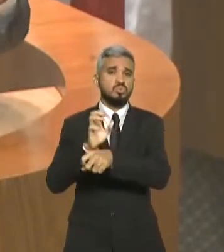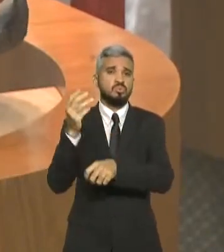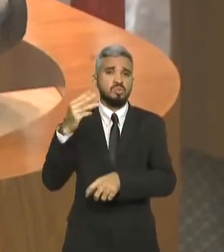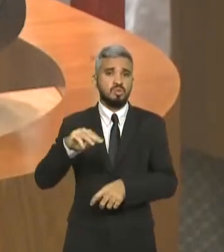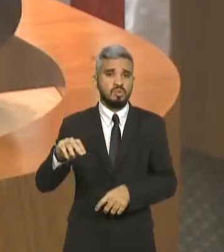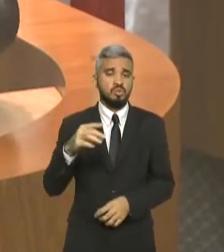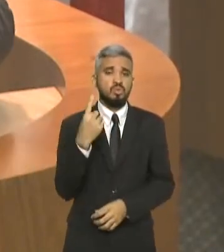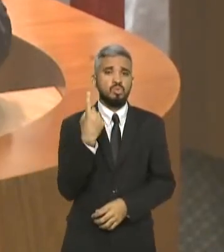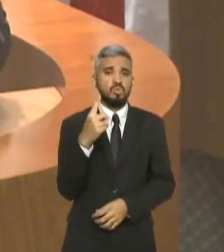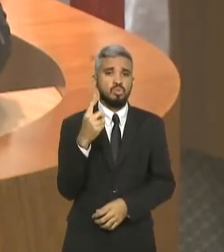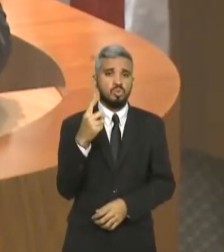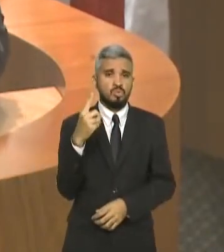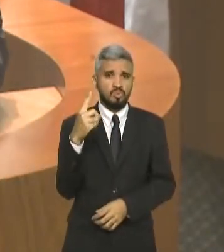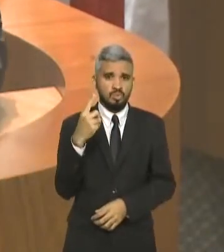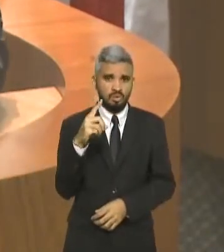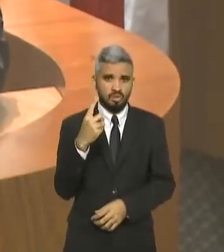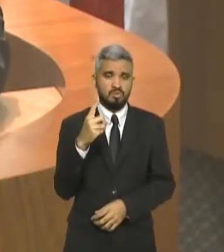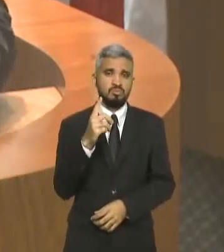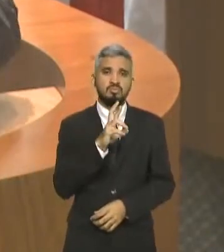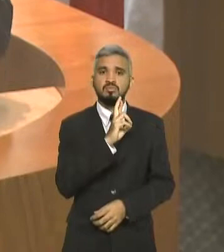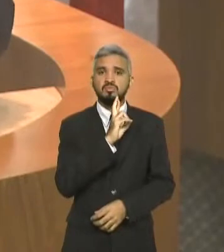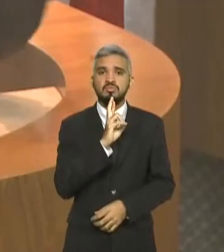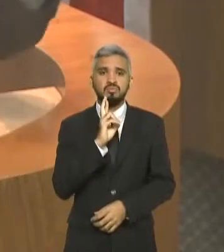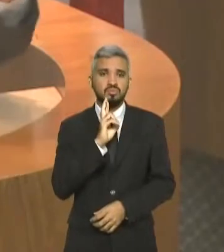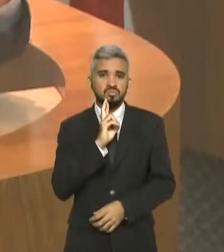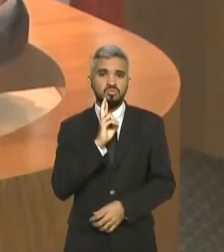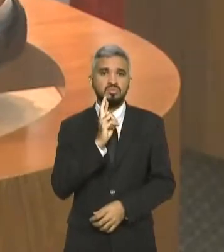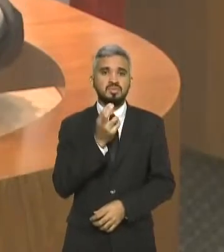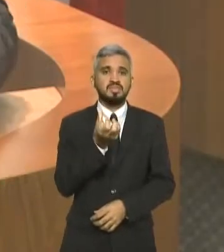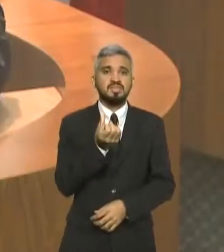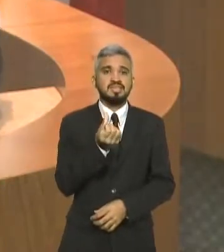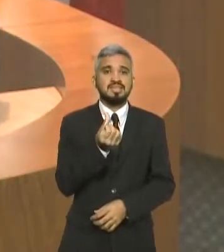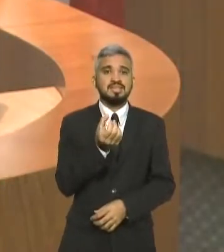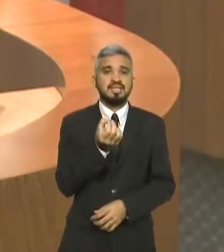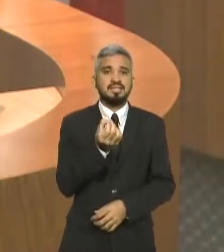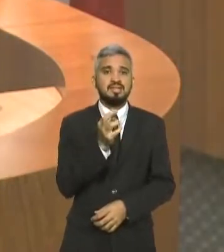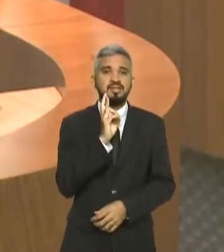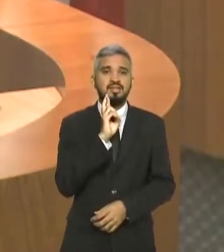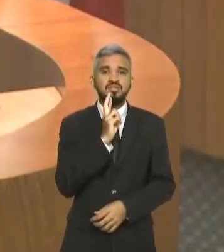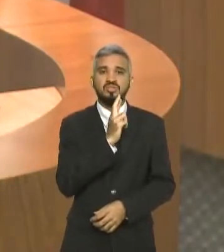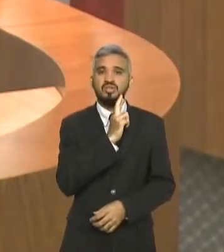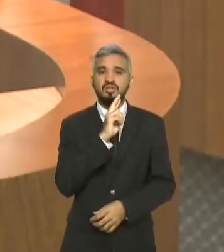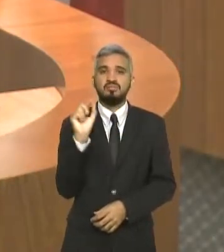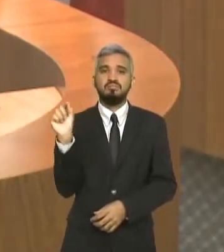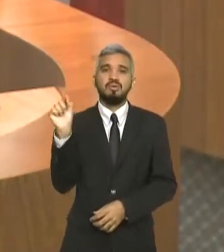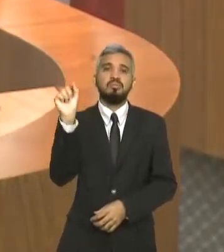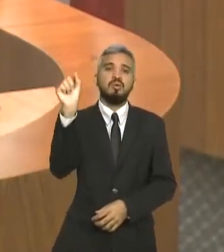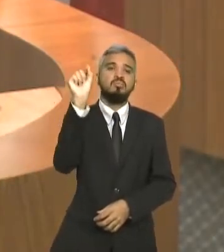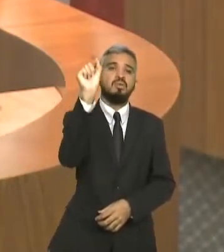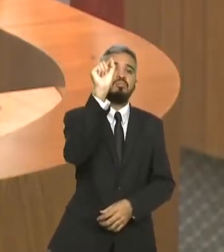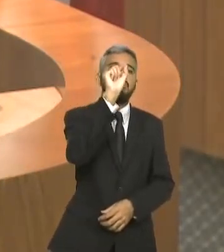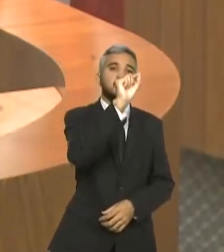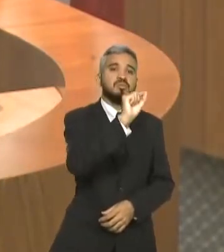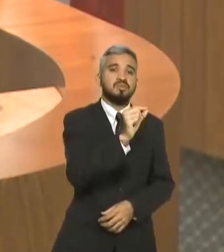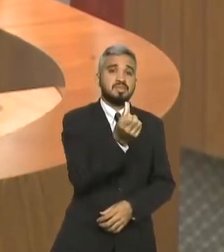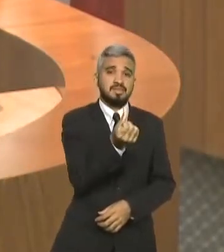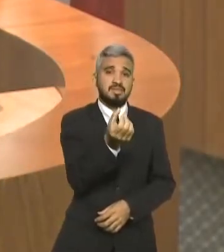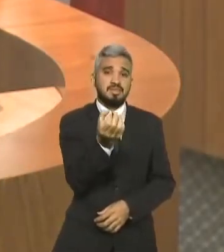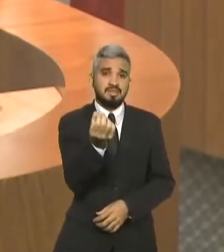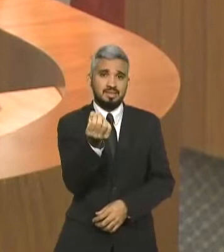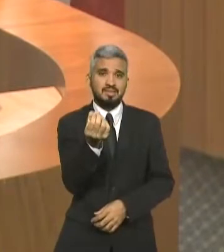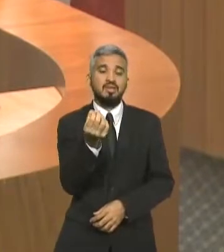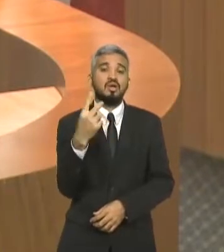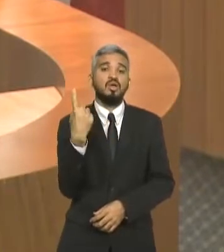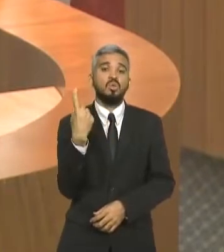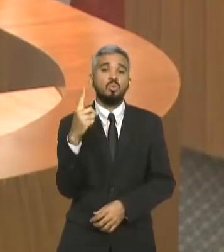ser adquiridas refeições nos 60 restaurantes populares que tem no Maranhão,